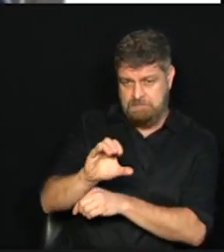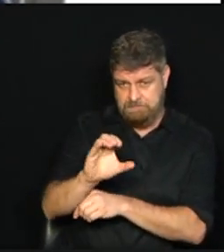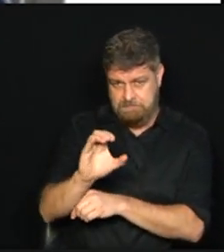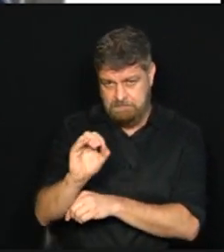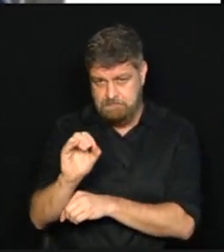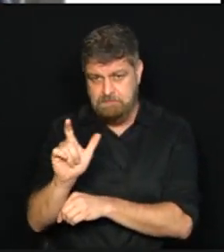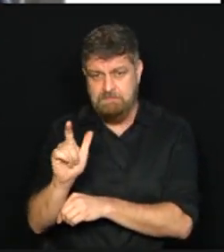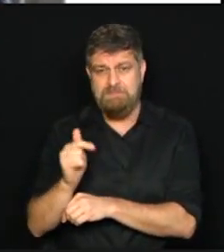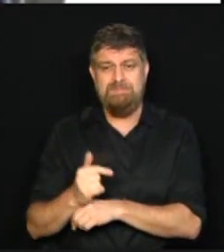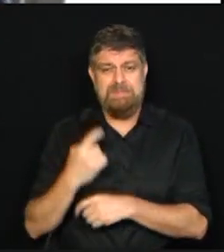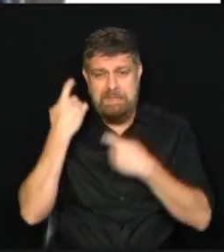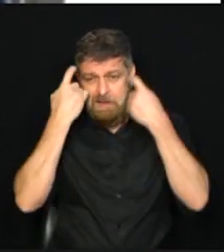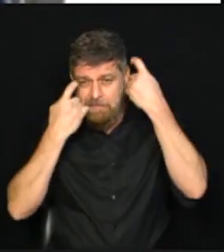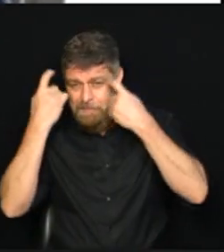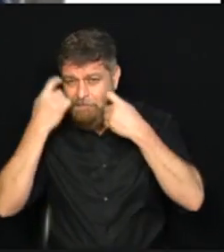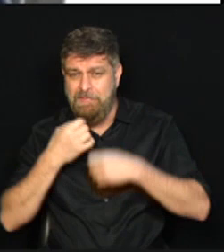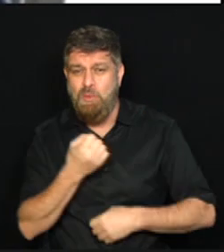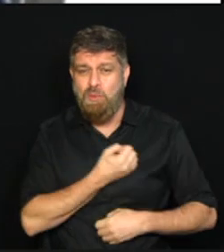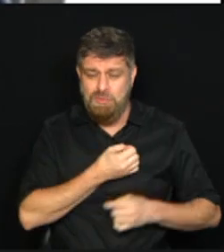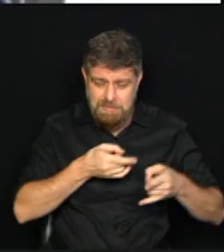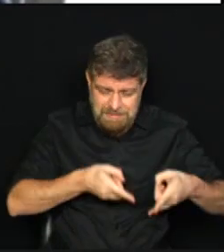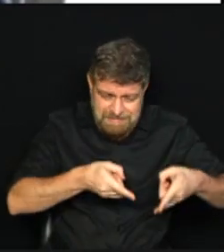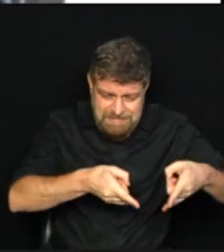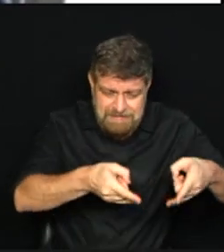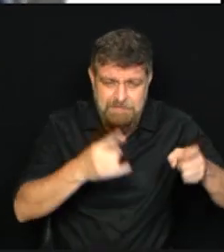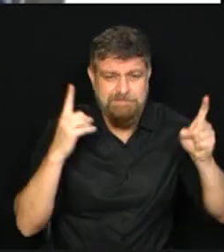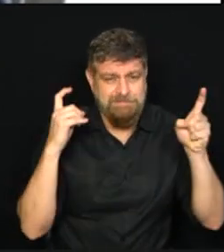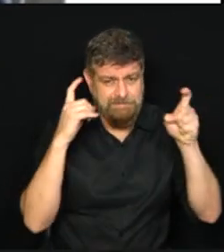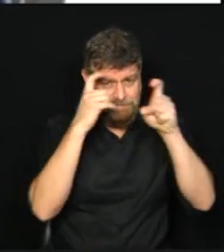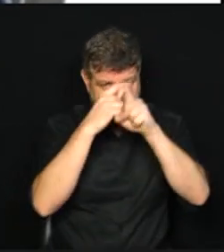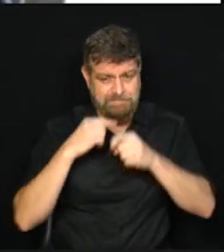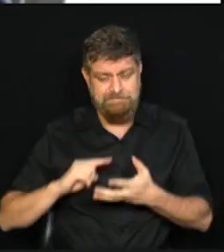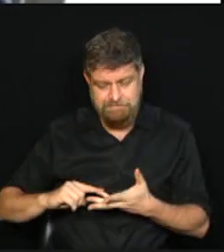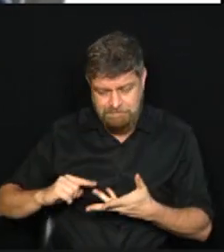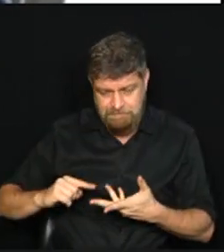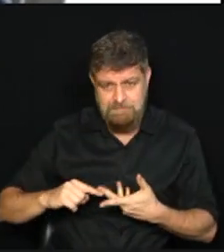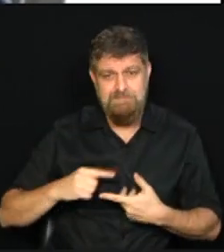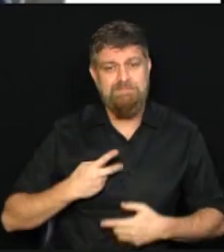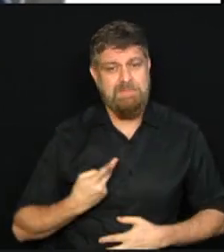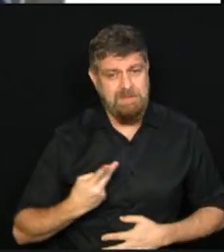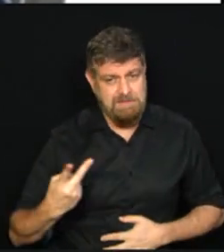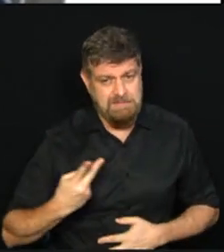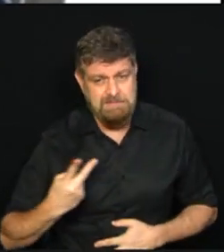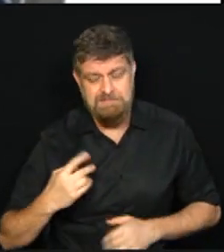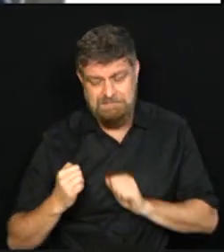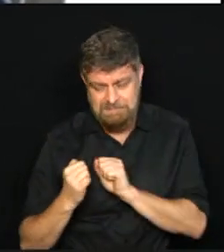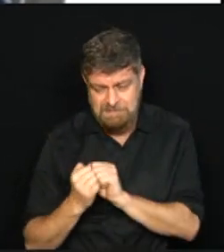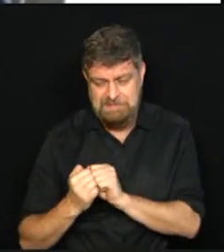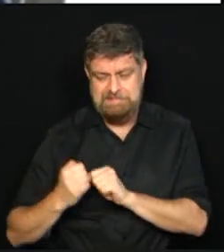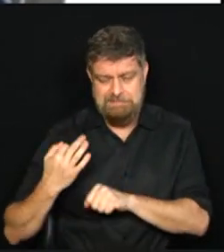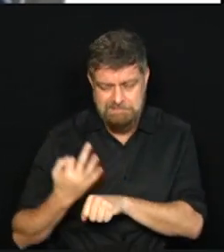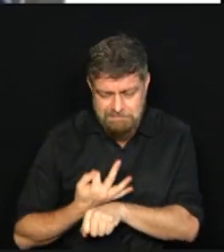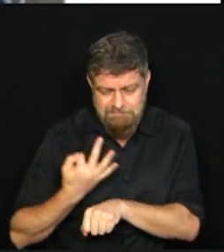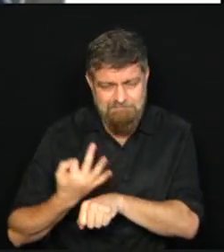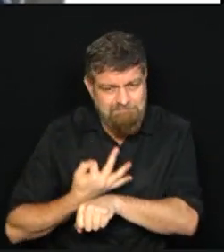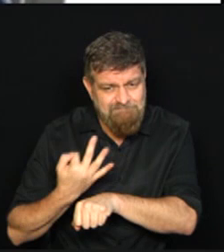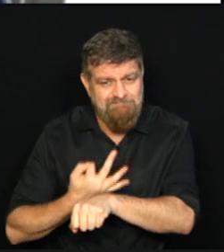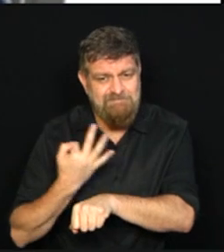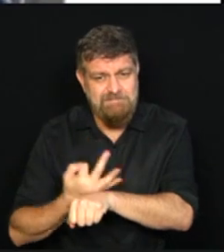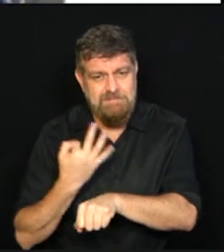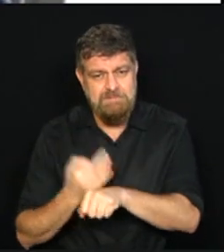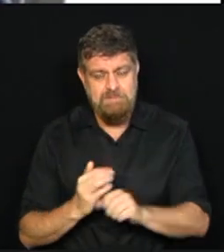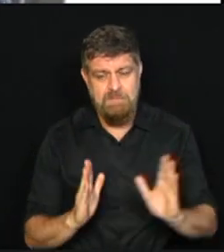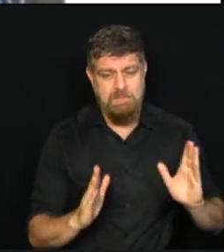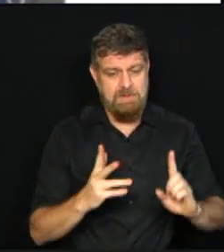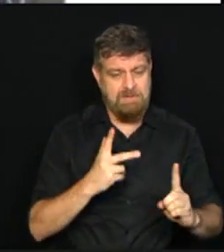nos leitos, todas essas dificuldades que nós estamos vivenciando junto. Estamos numa fase de